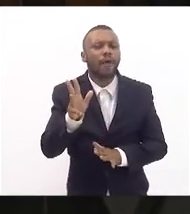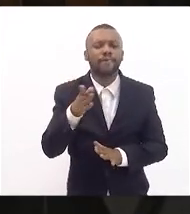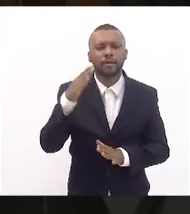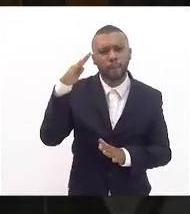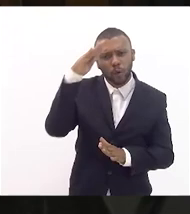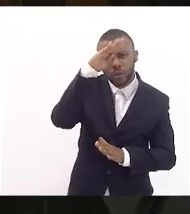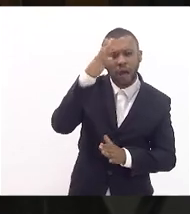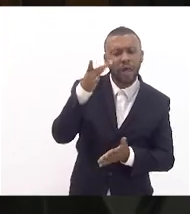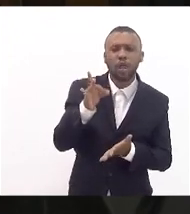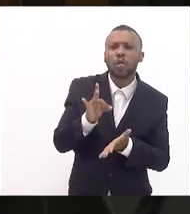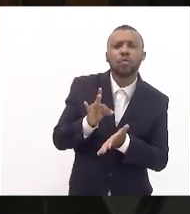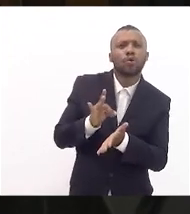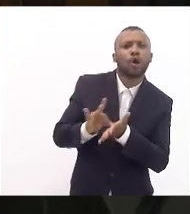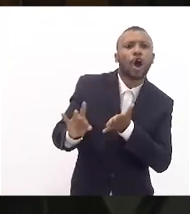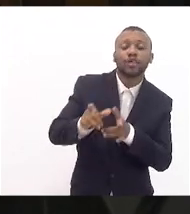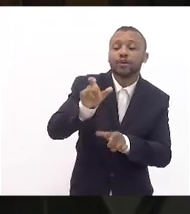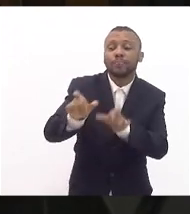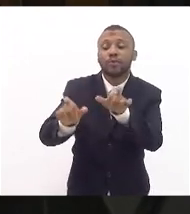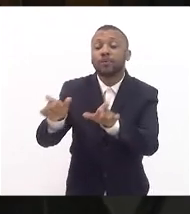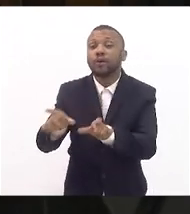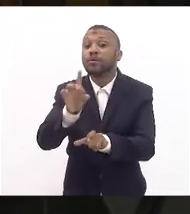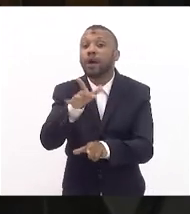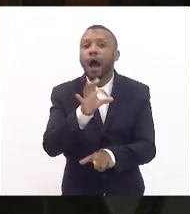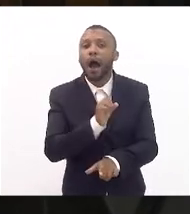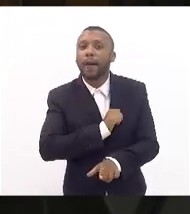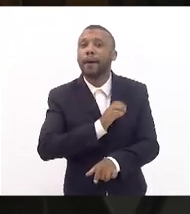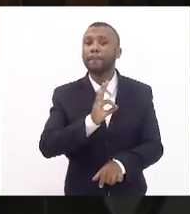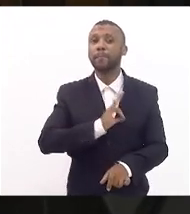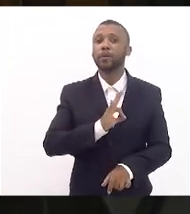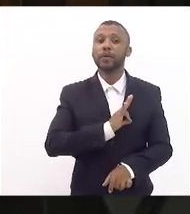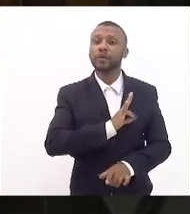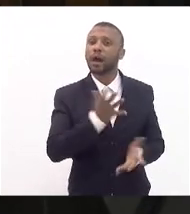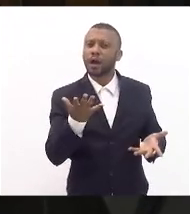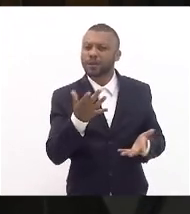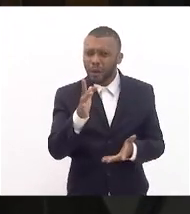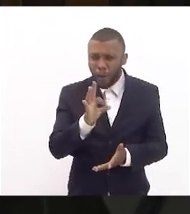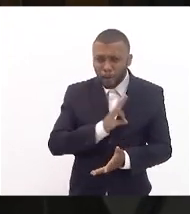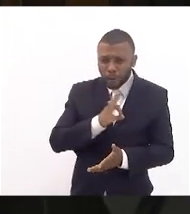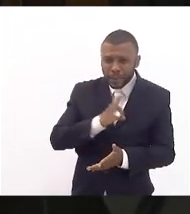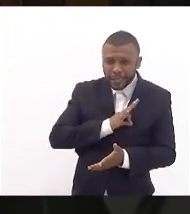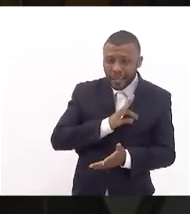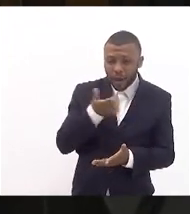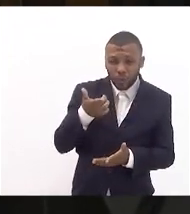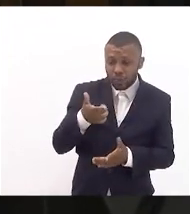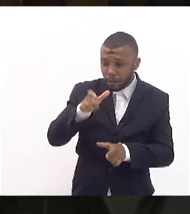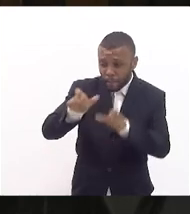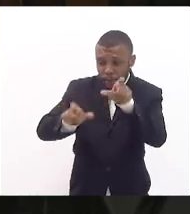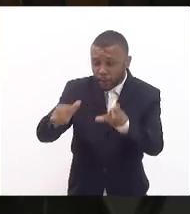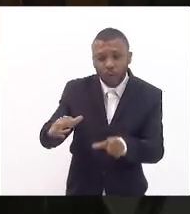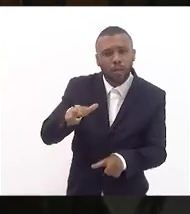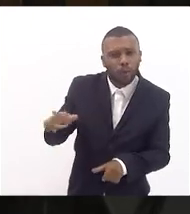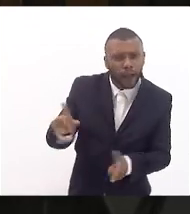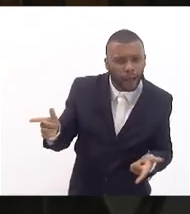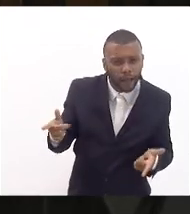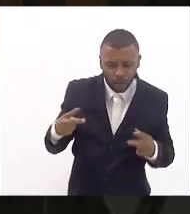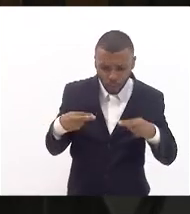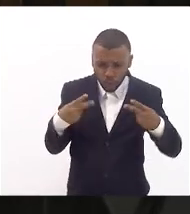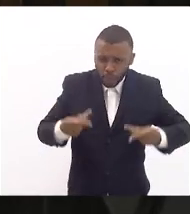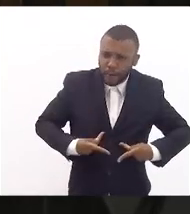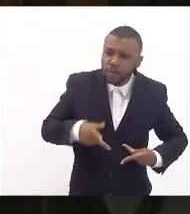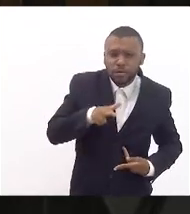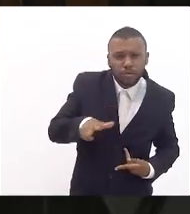não gosta de gente, só de policiais. Então quer dizer que policiais não são gente? Não são seres